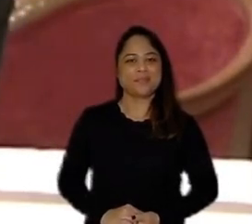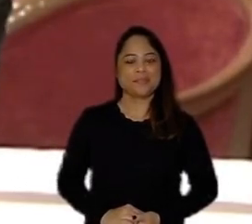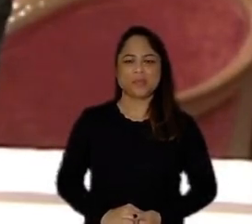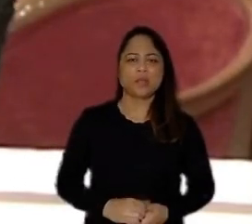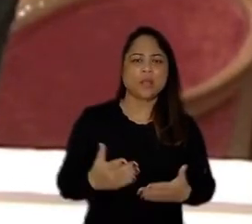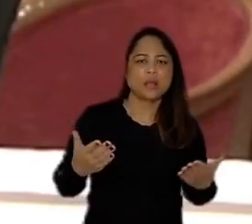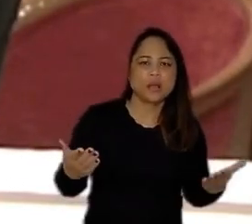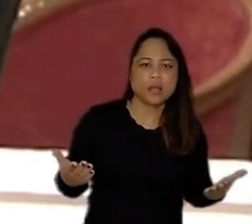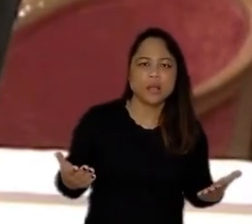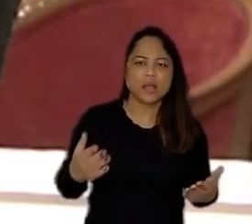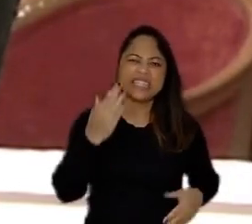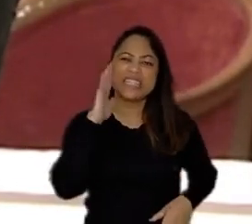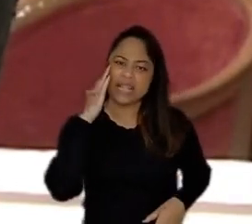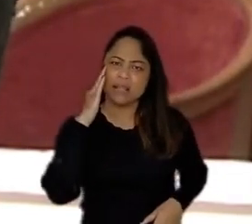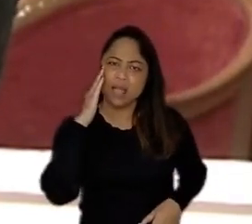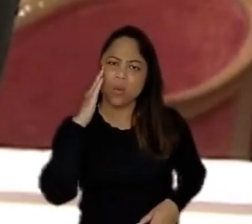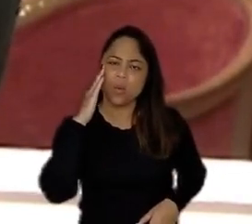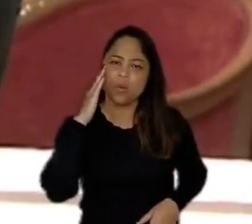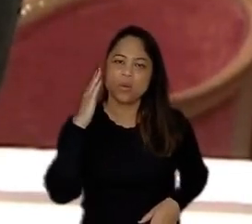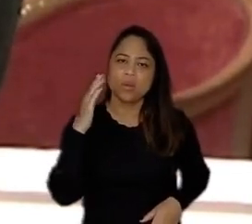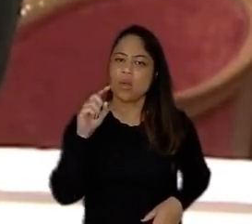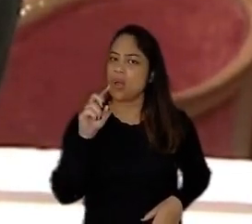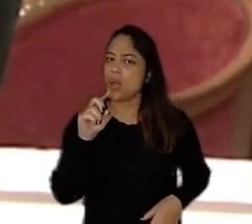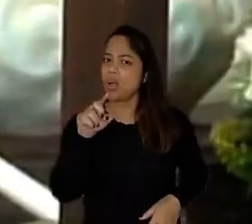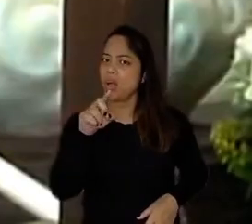Pergunta para quem está do seu lado: você está entendendo ou você já morreu?